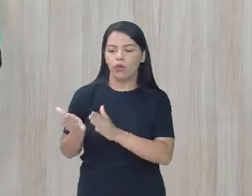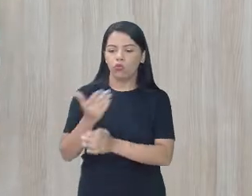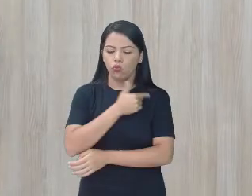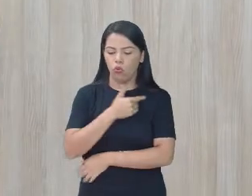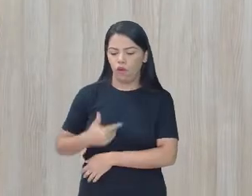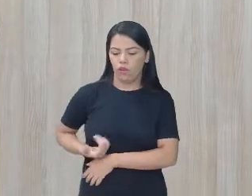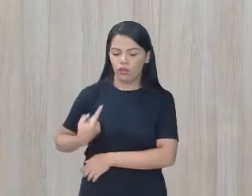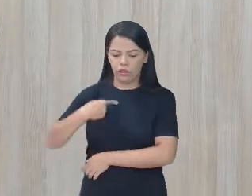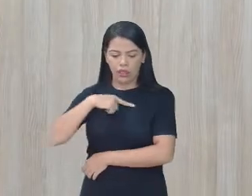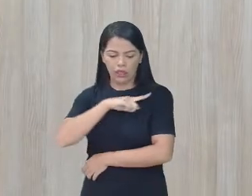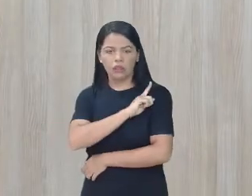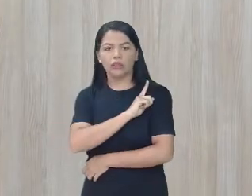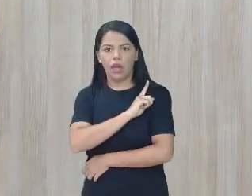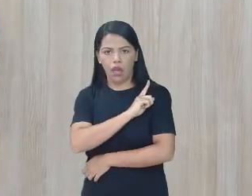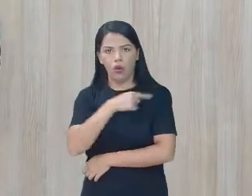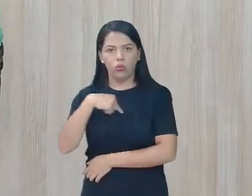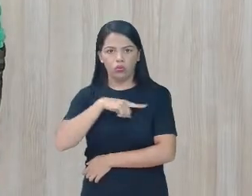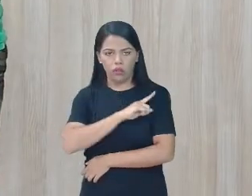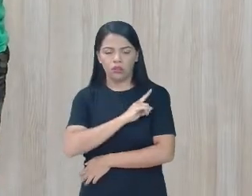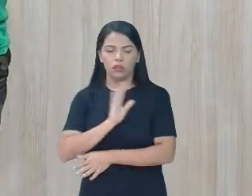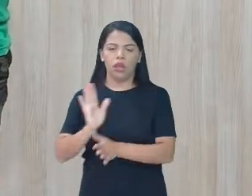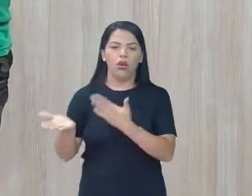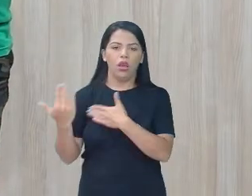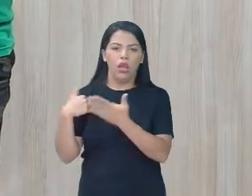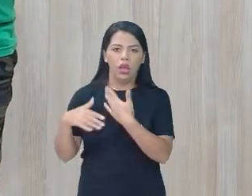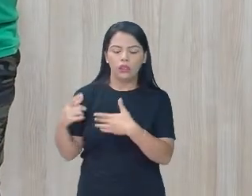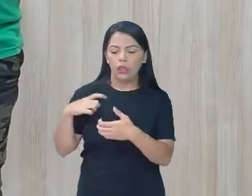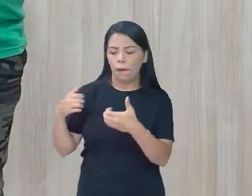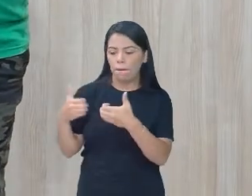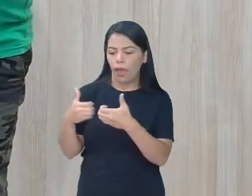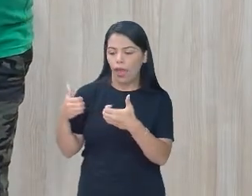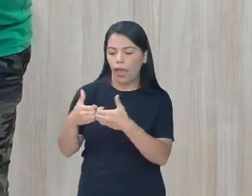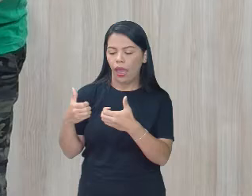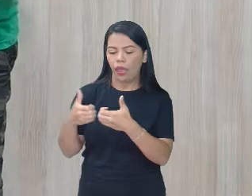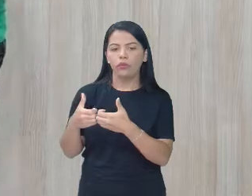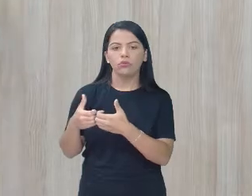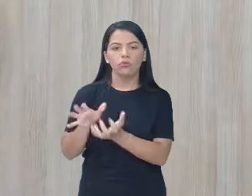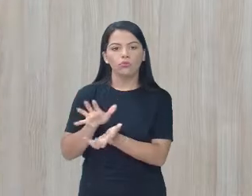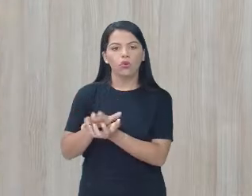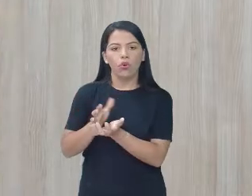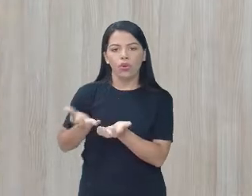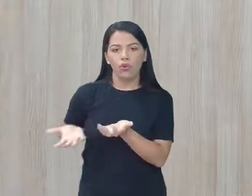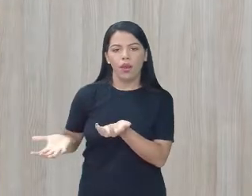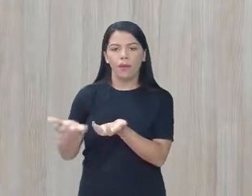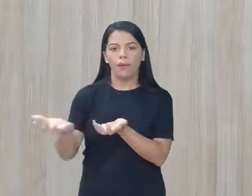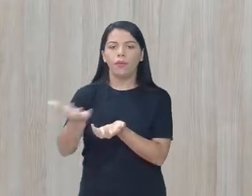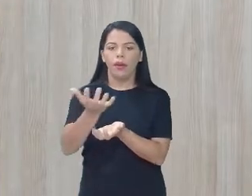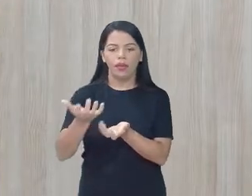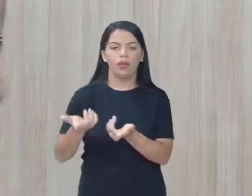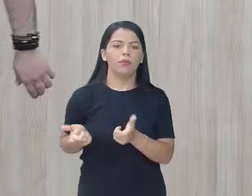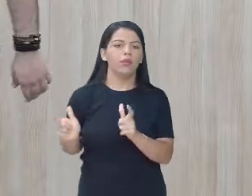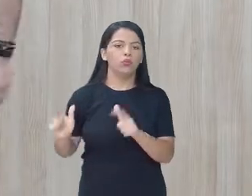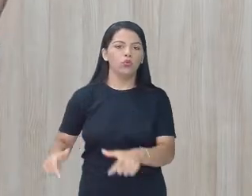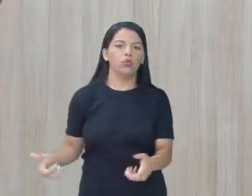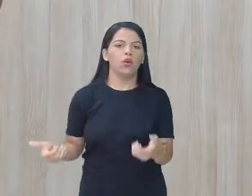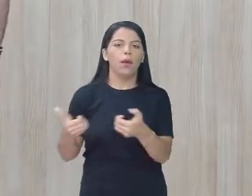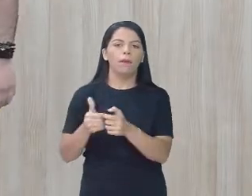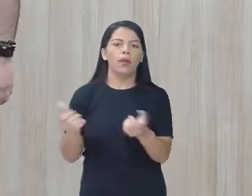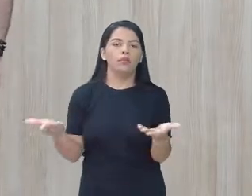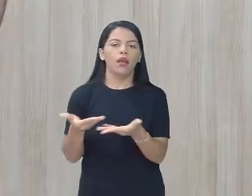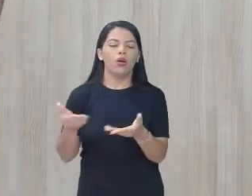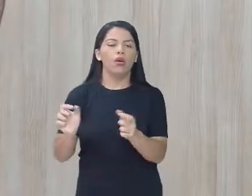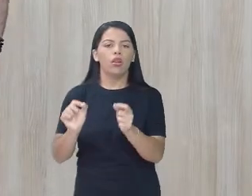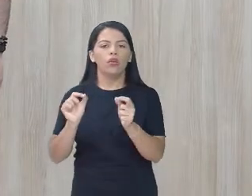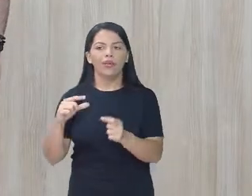ficou como sede, né, do seu governo, nas margens do rio Capibaribe, num local próximo de onde hoje